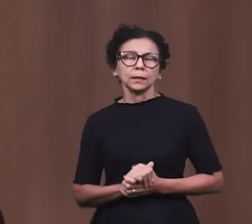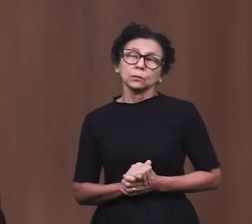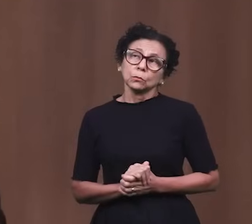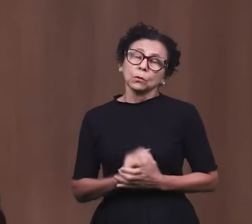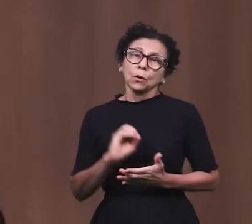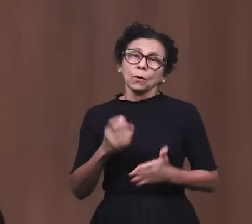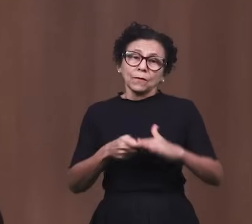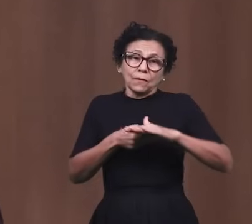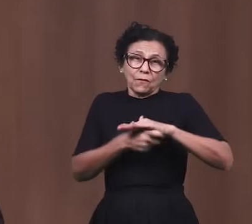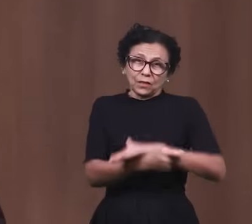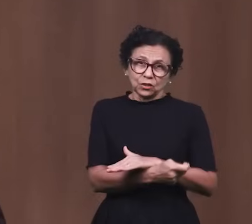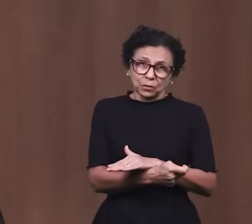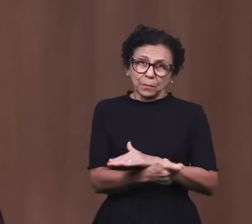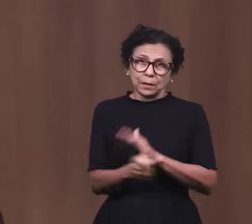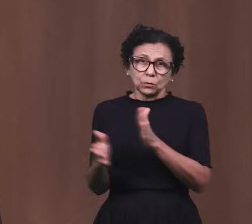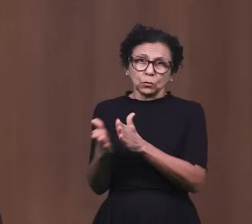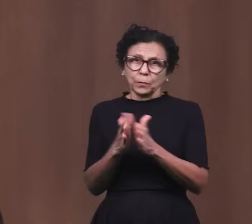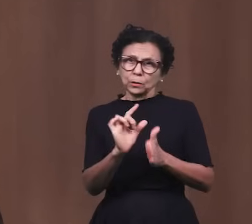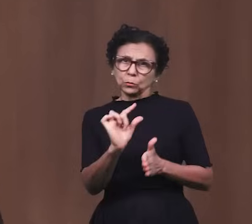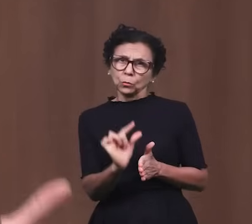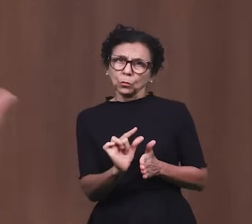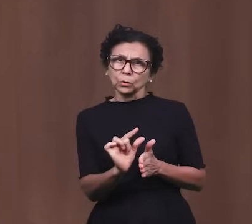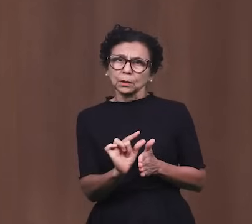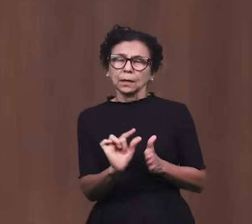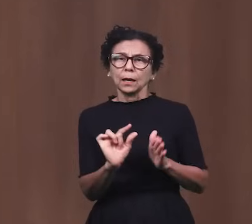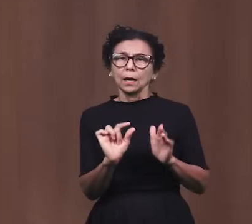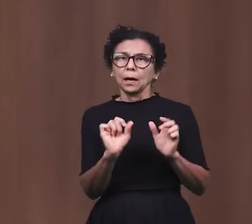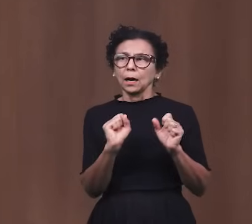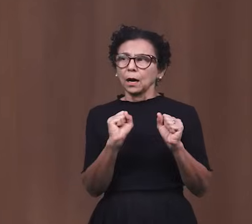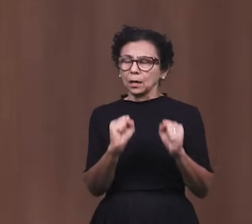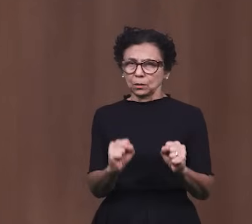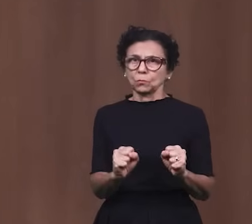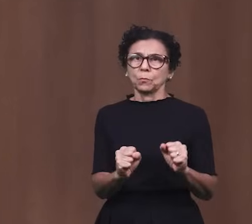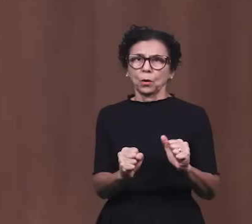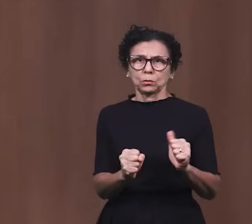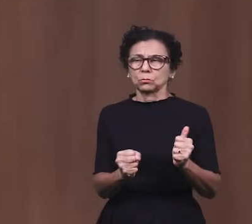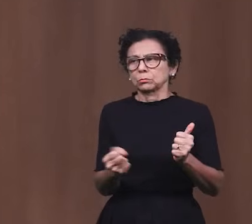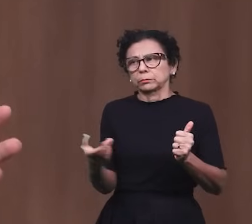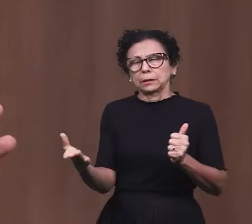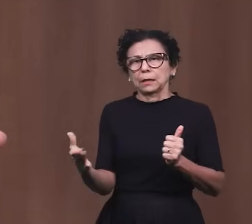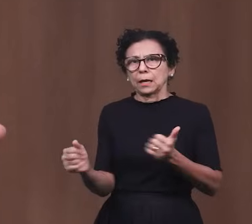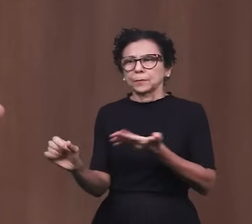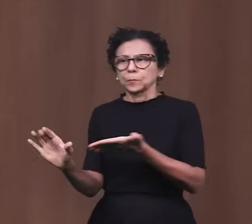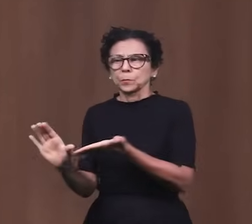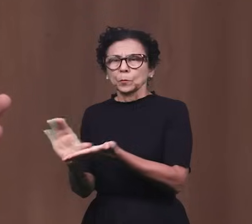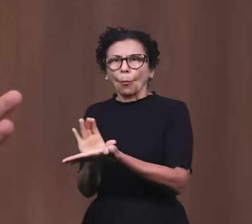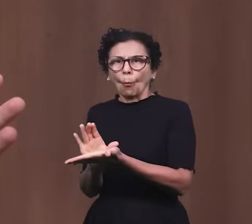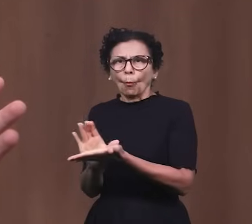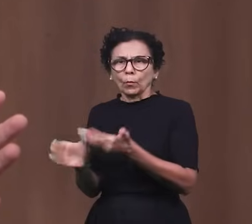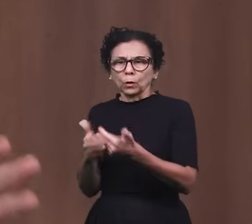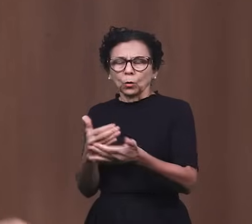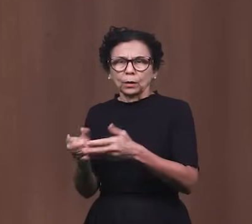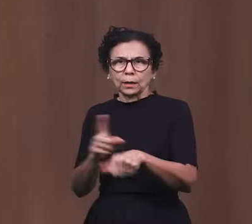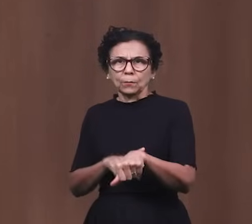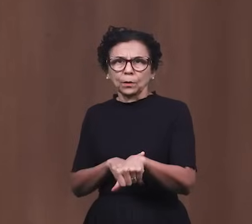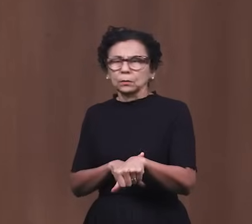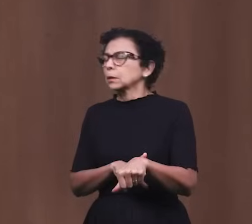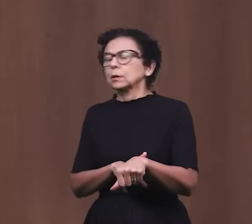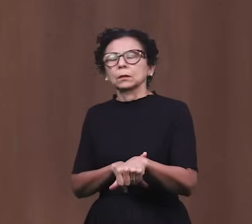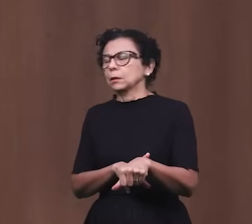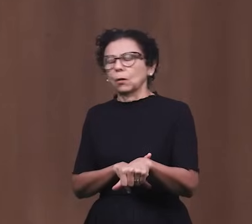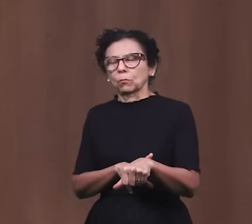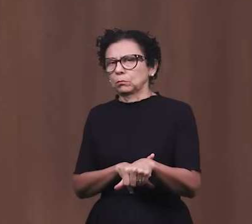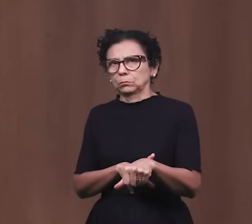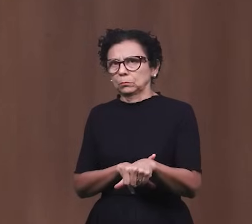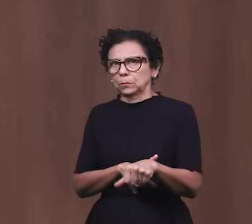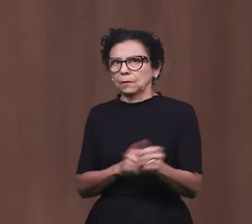de curto prazo. Não significa que esse dinheiro eu vou poder tirar a hora que eu quiser. Eu posso, às vezes, optar por um investimento para daqui 2 anos, que eu também só posso tirar daqui